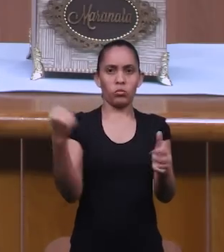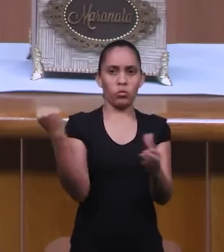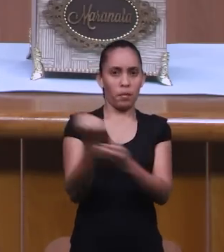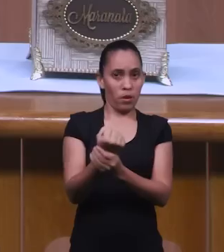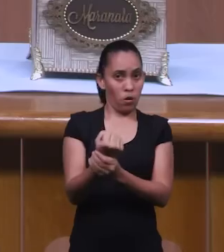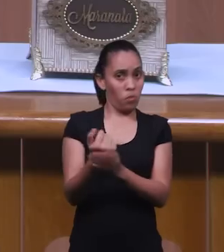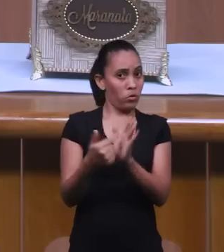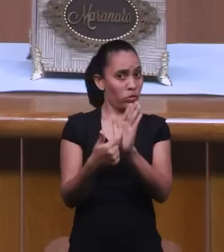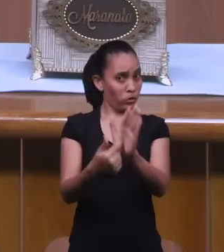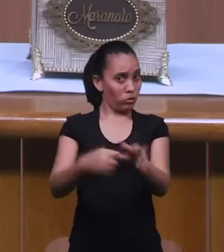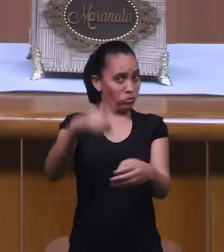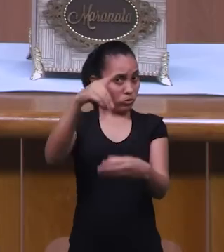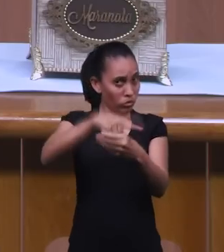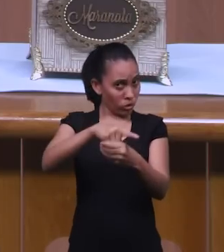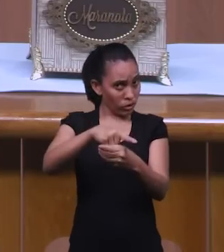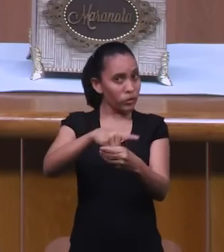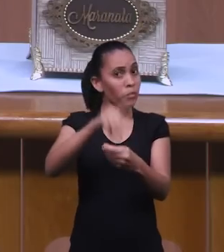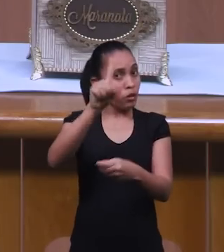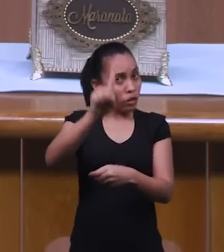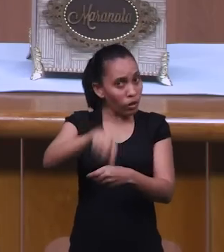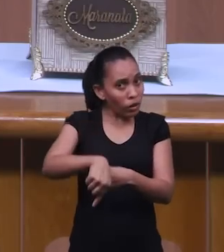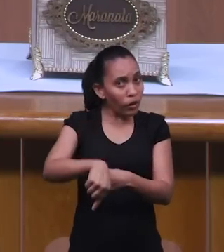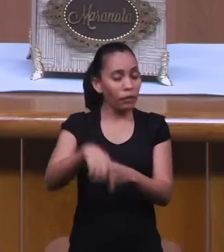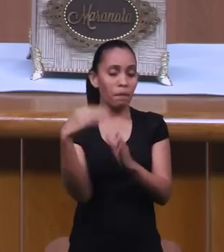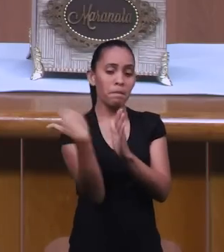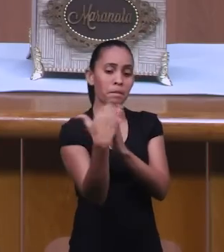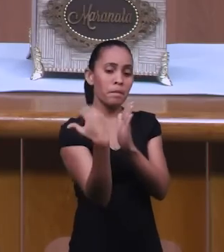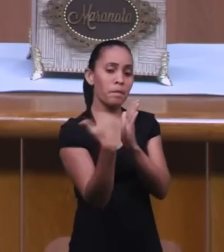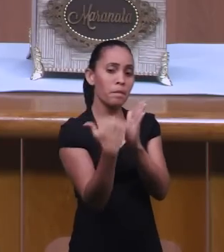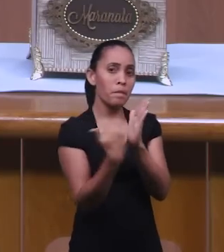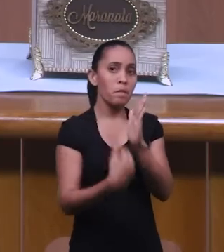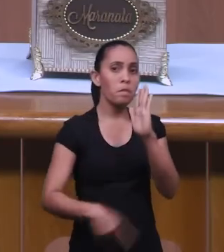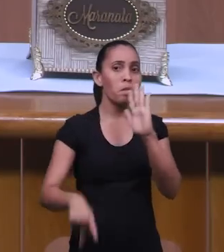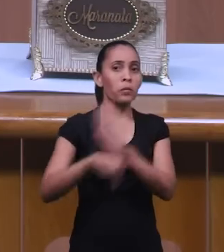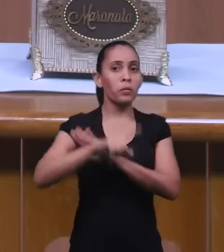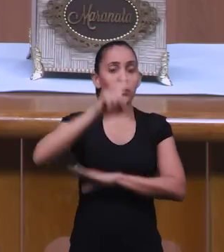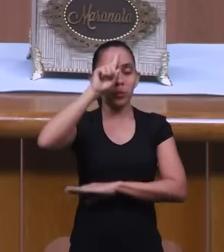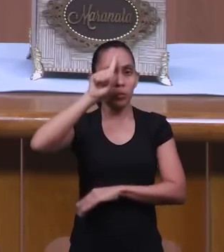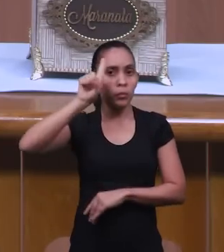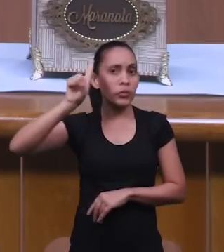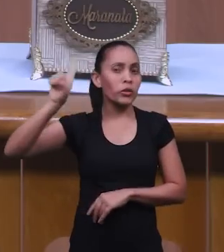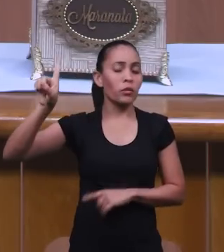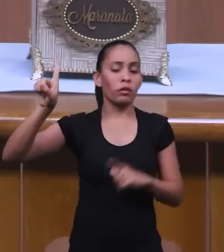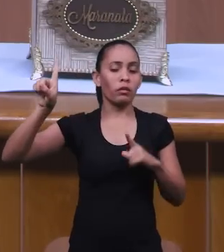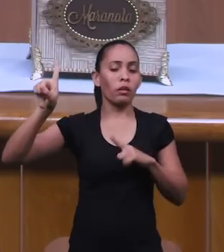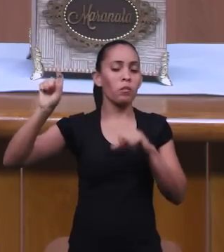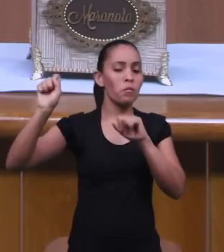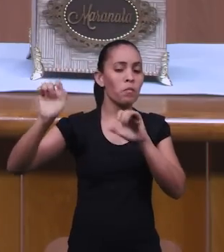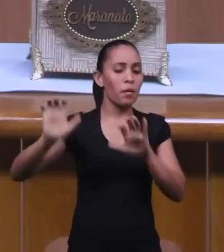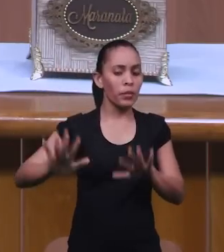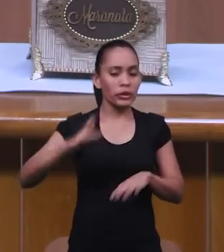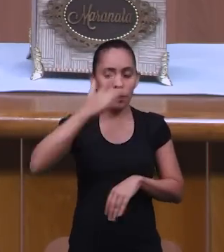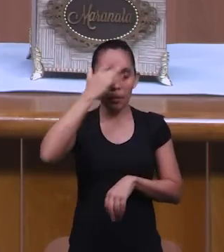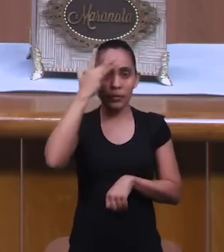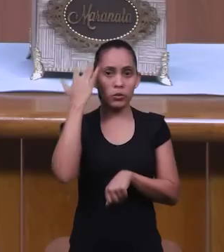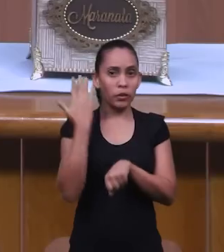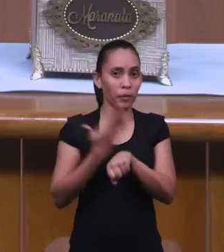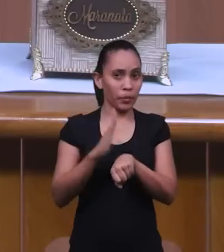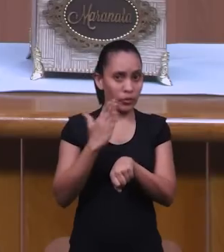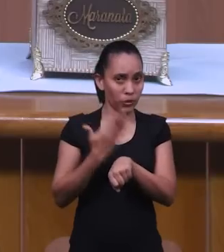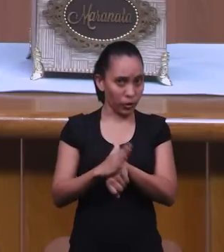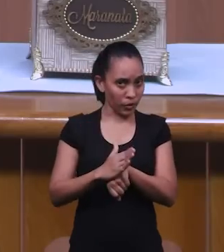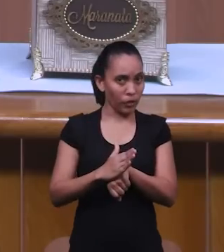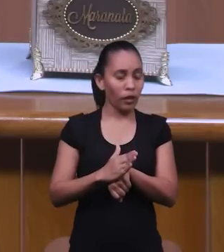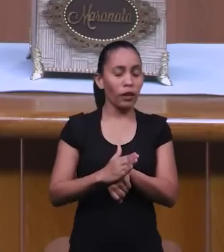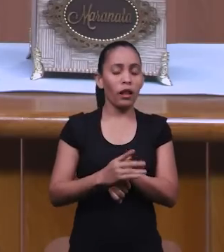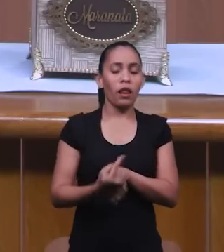dízimo está dentro das normas de Deus e que tem uma bênção para aquele que o pratica. No Velho Testamento